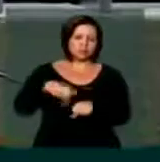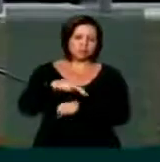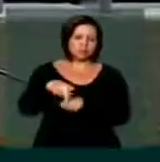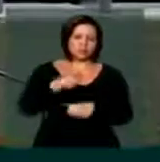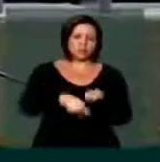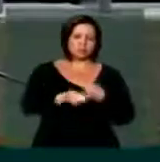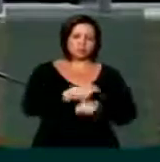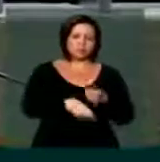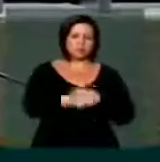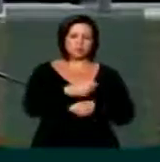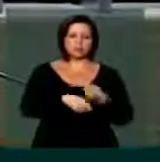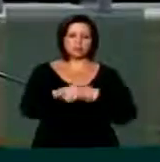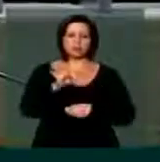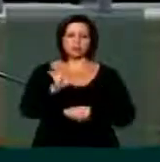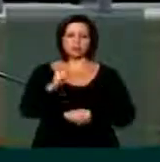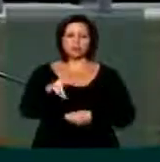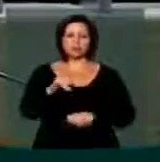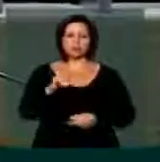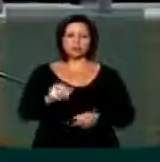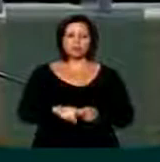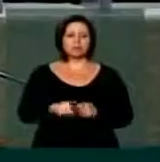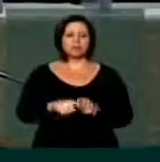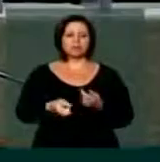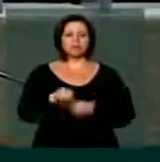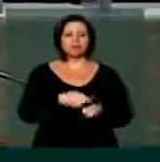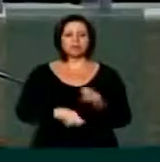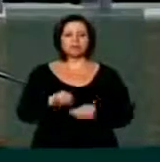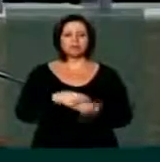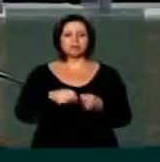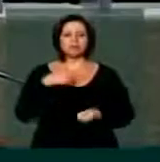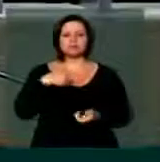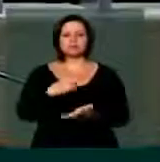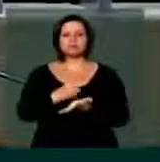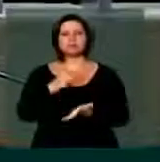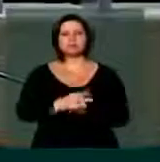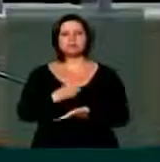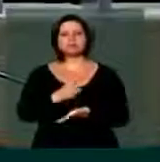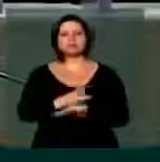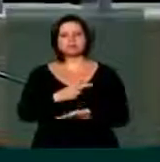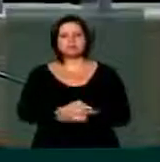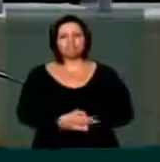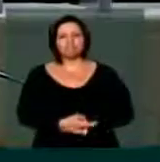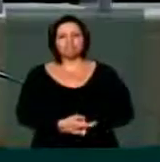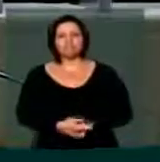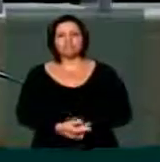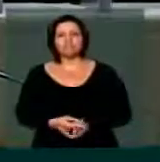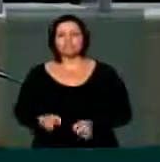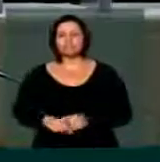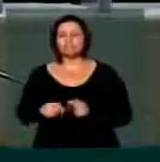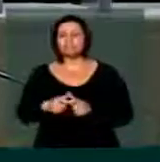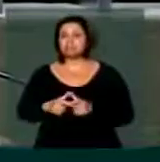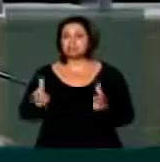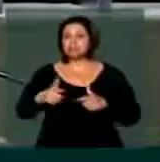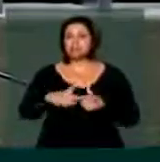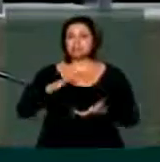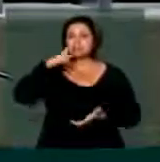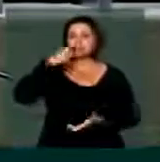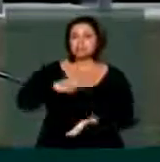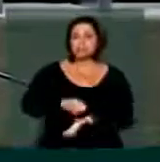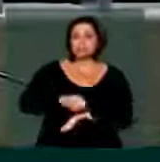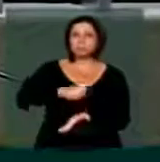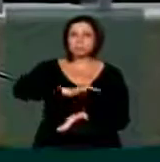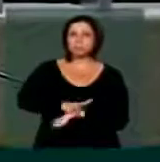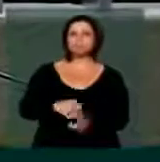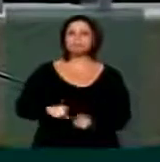as transações financeiras, a livre circulação do capital, continua sendo mais do que